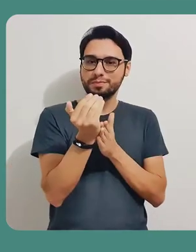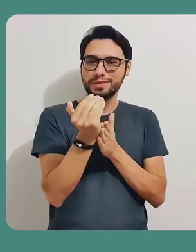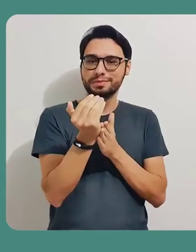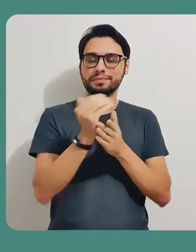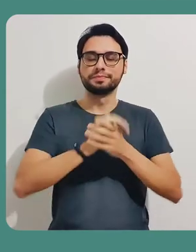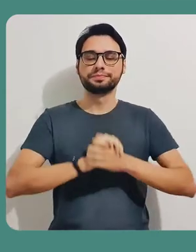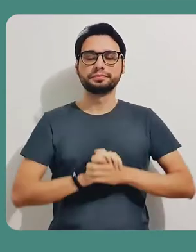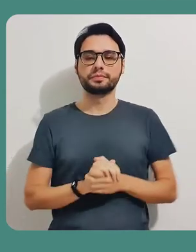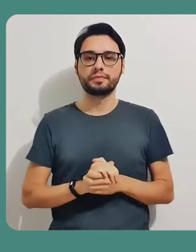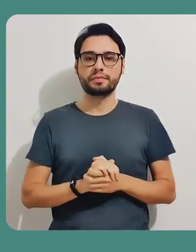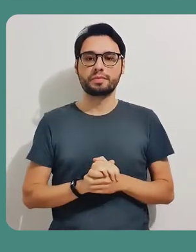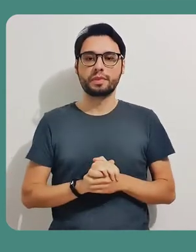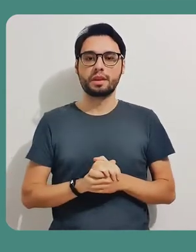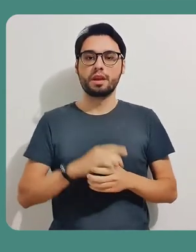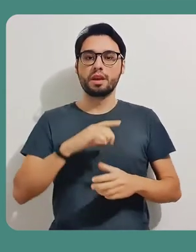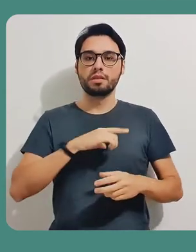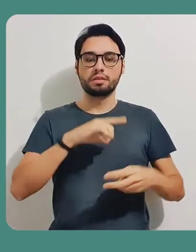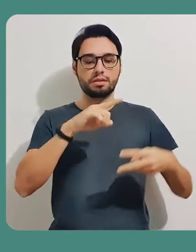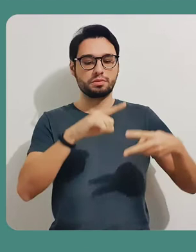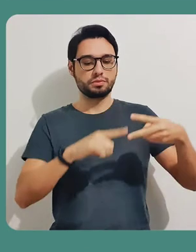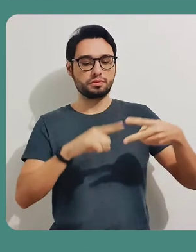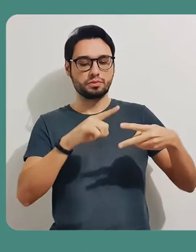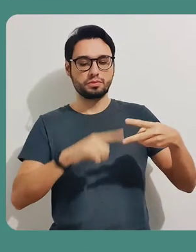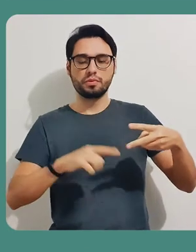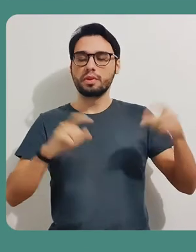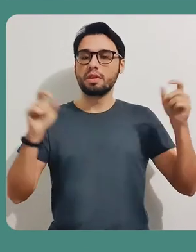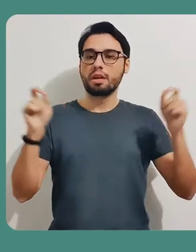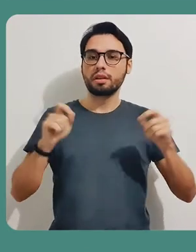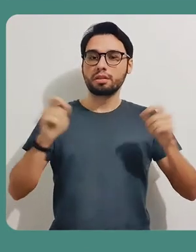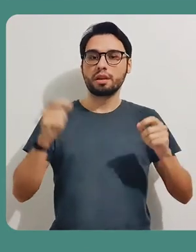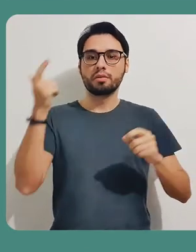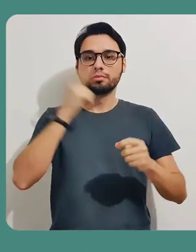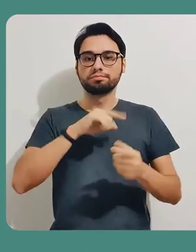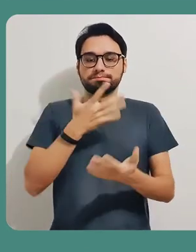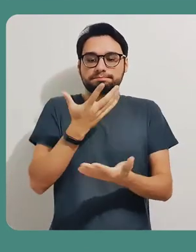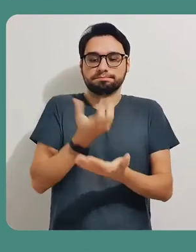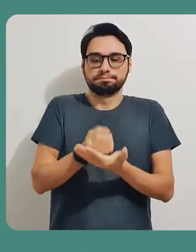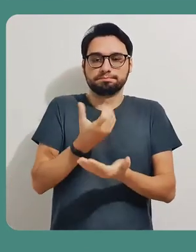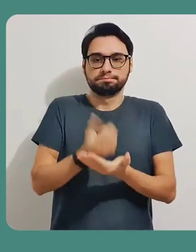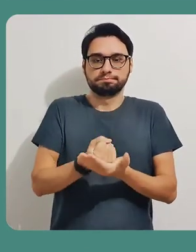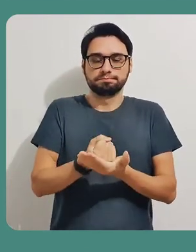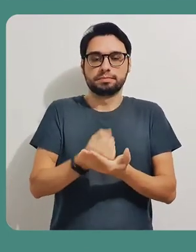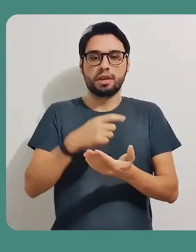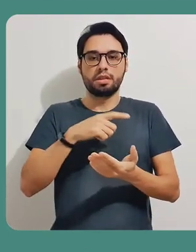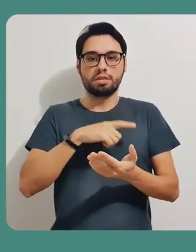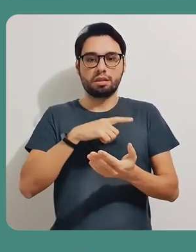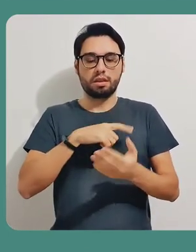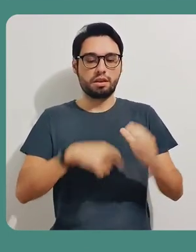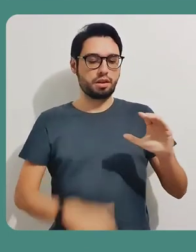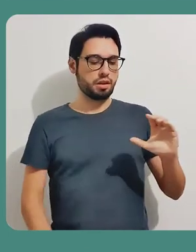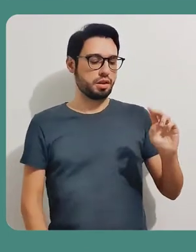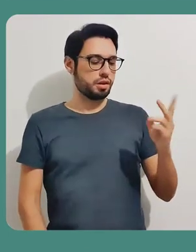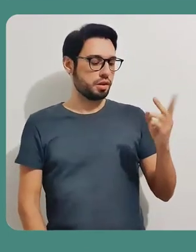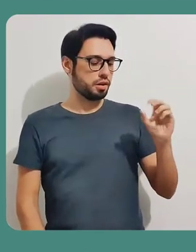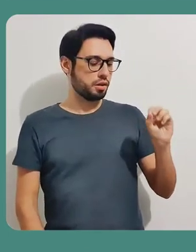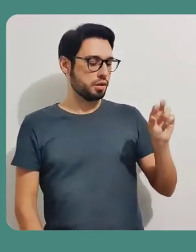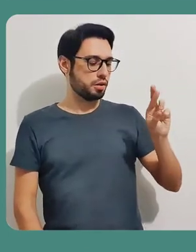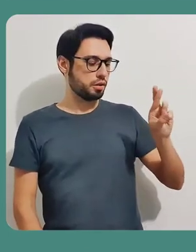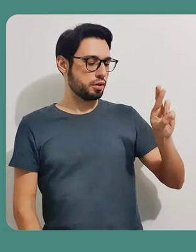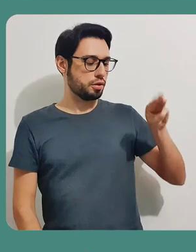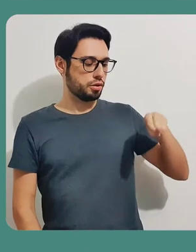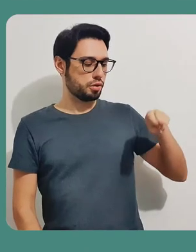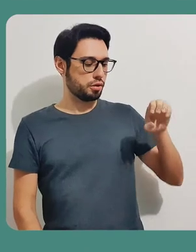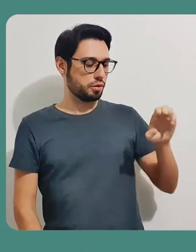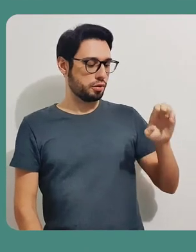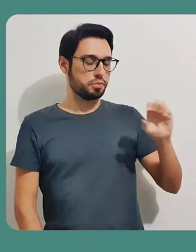essa é a tela que você encontrará na entrada da plataforma e a duas extensões disponíveis para que você